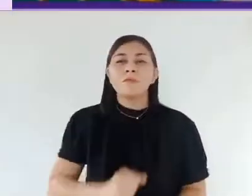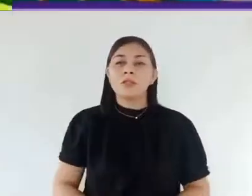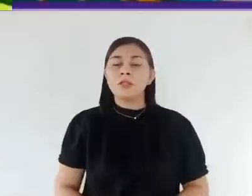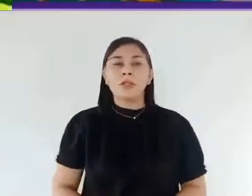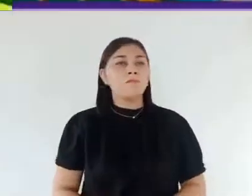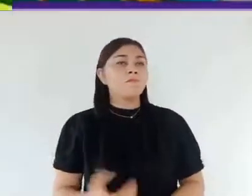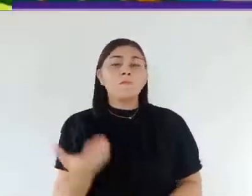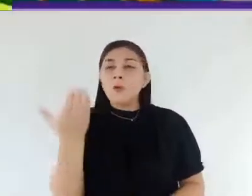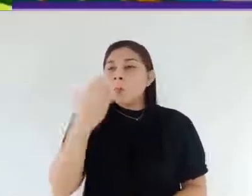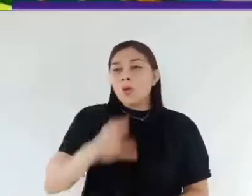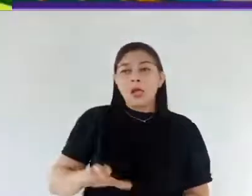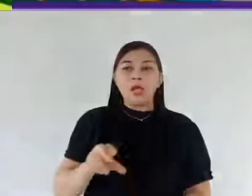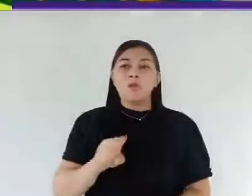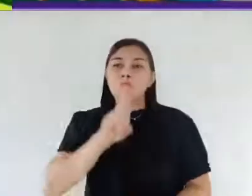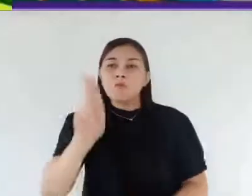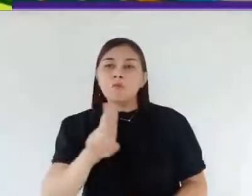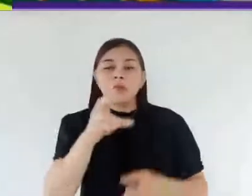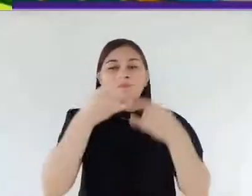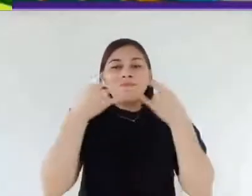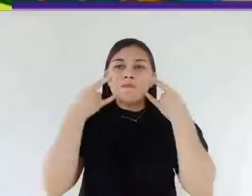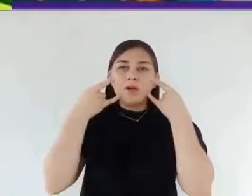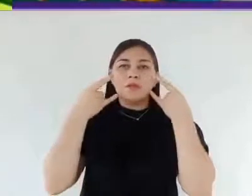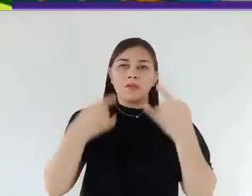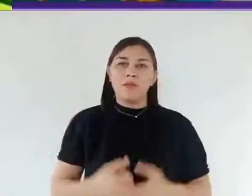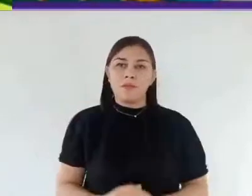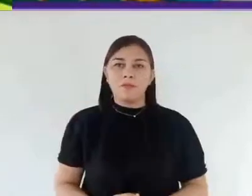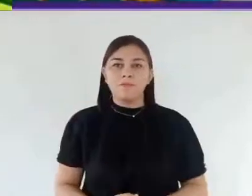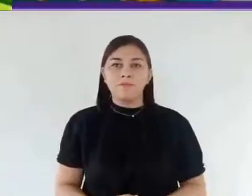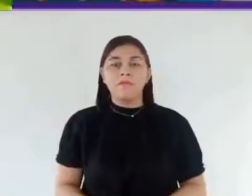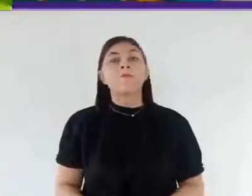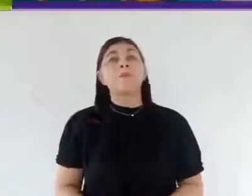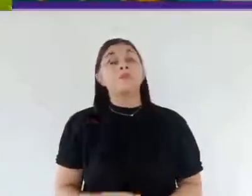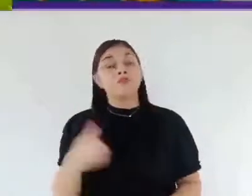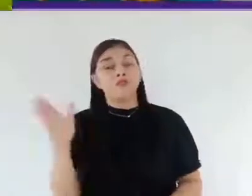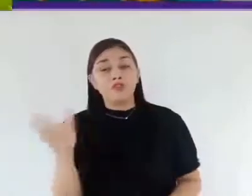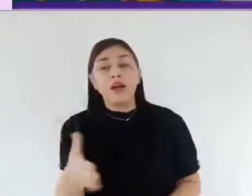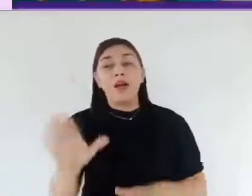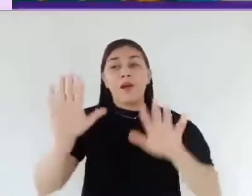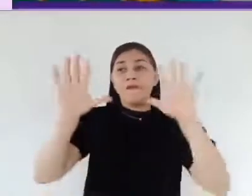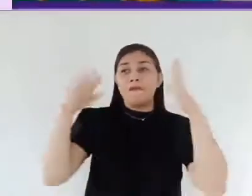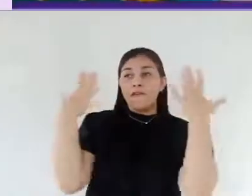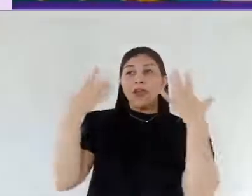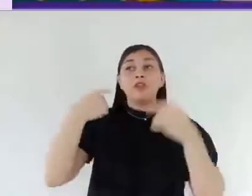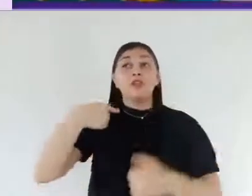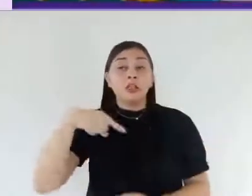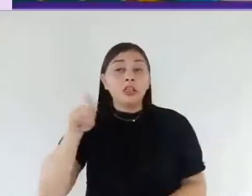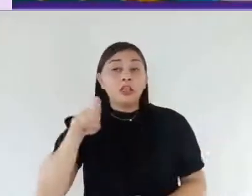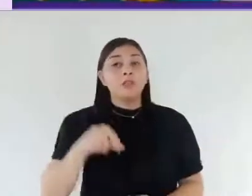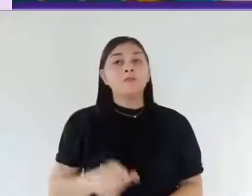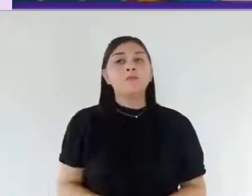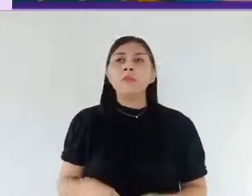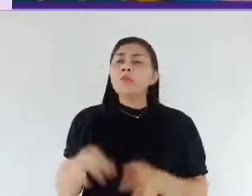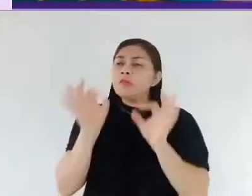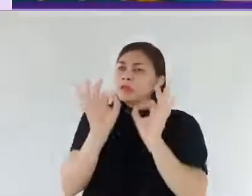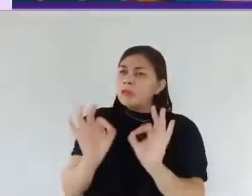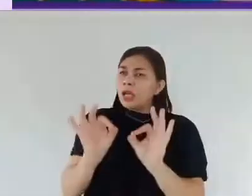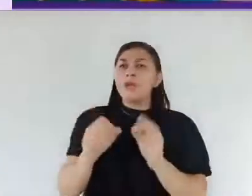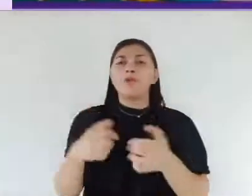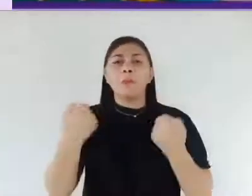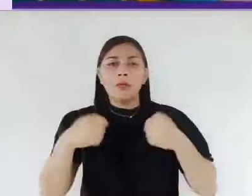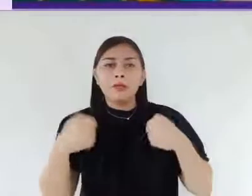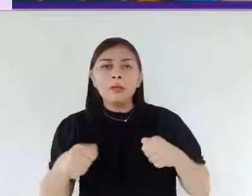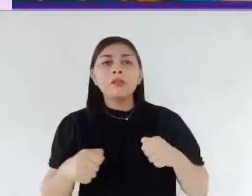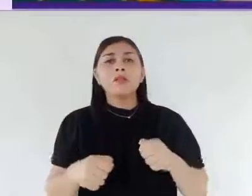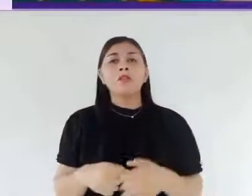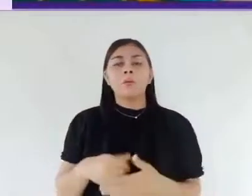está usando máscara E já está indo para as festas Tudo bem Está na hora de começar a retomar a nossa